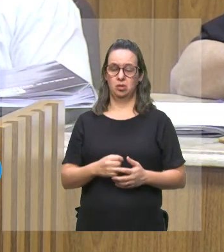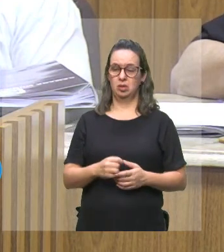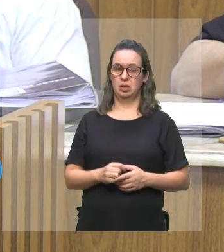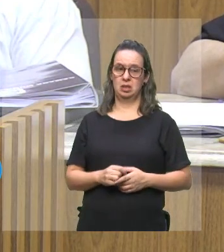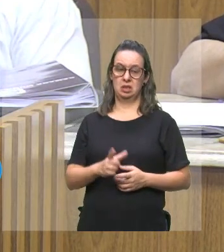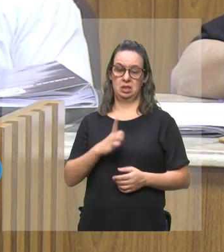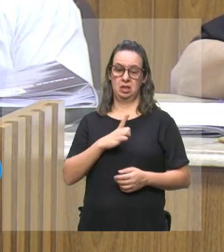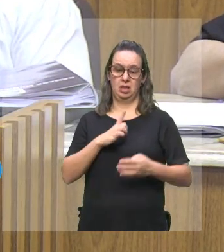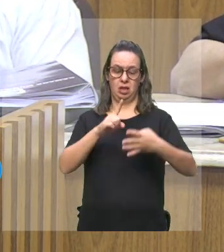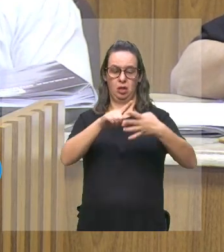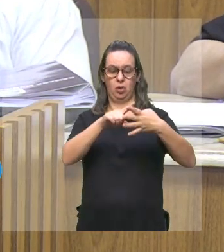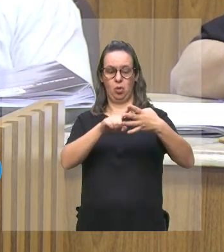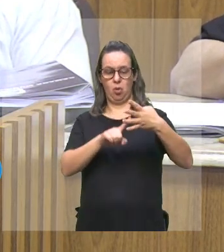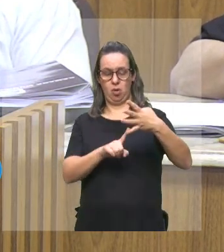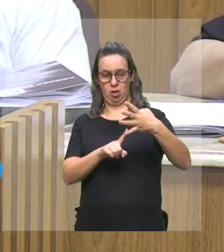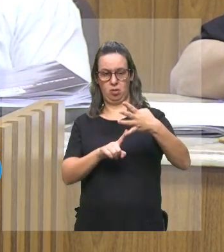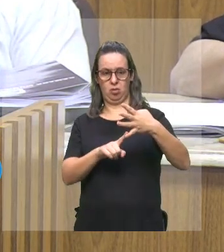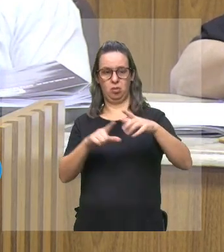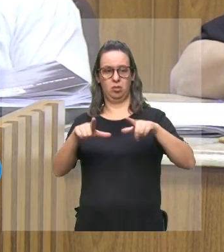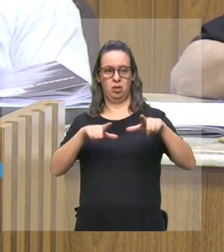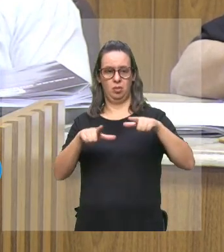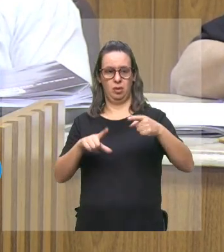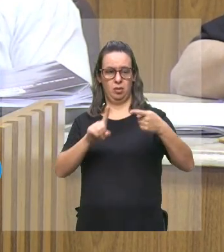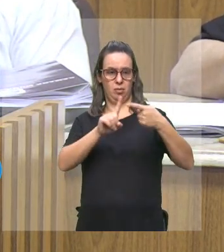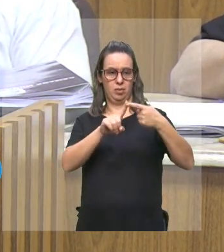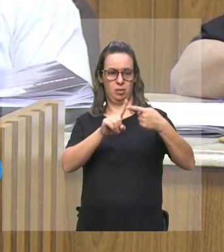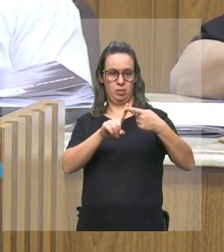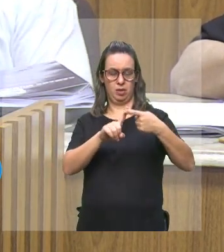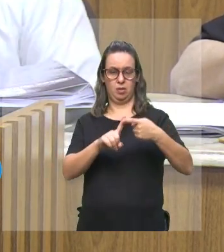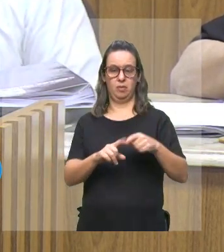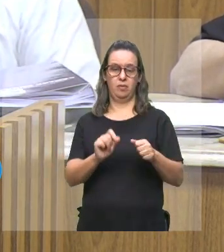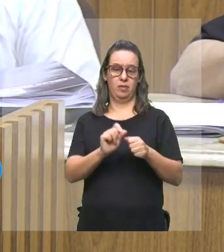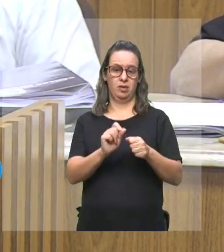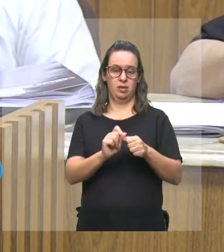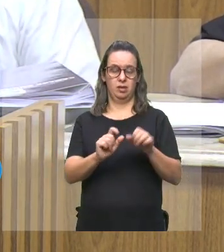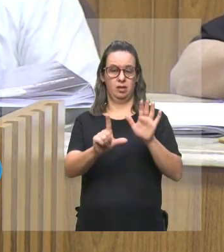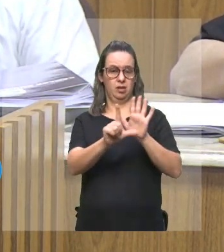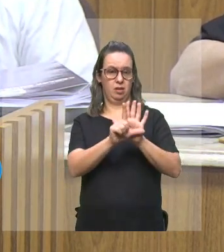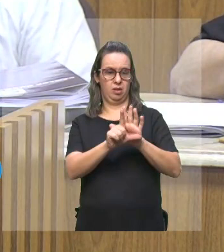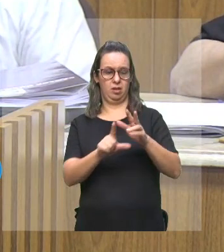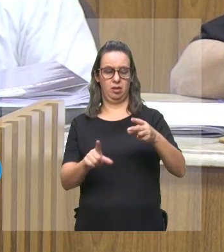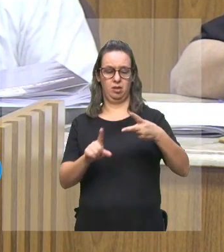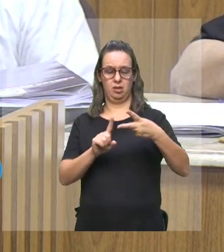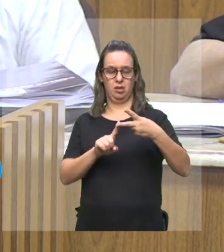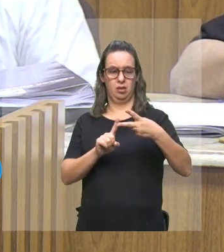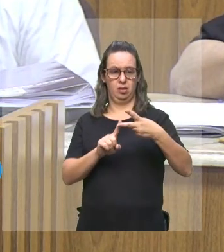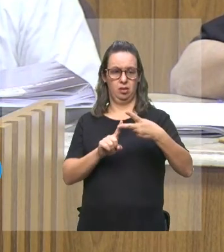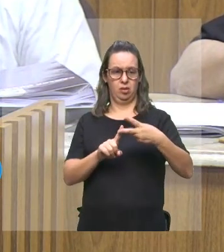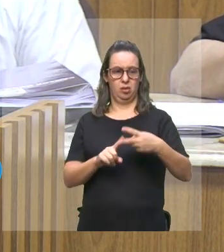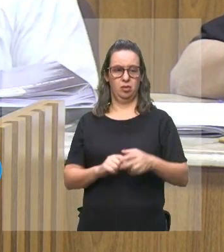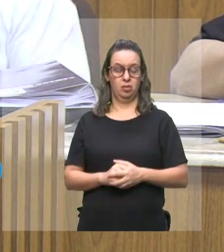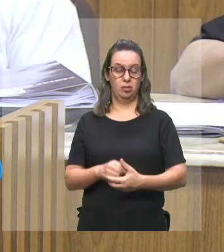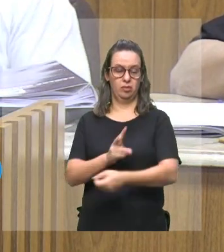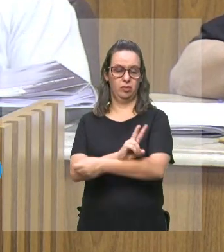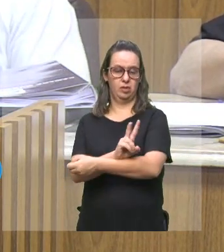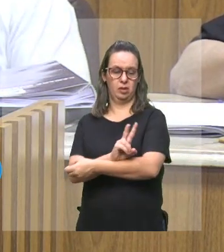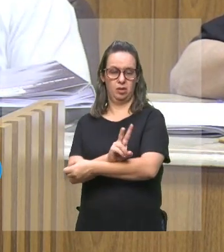principais: legislativa, fiscalizadora, de assessoramento ao executivo e